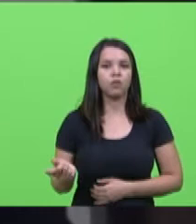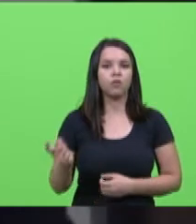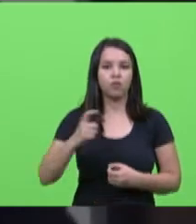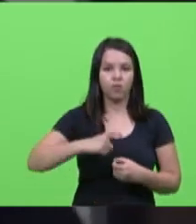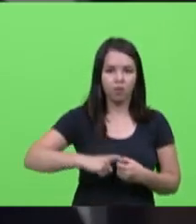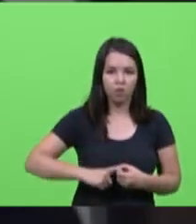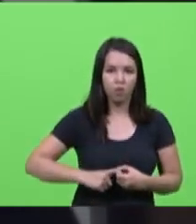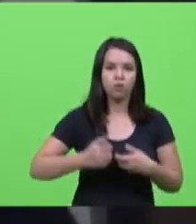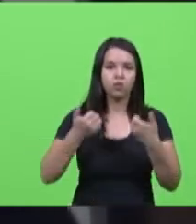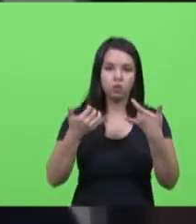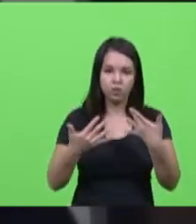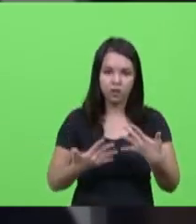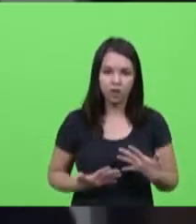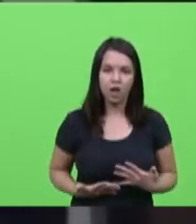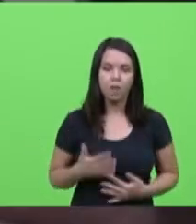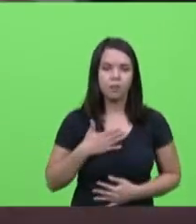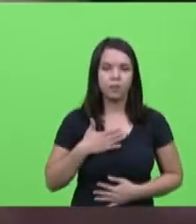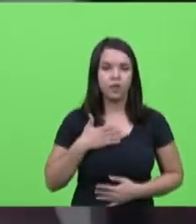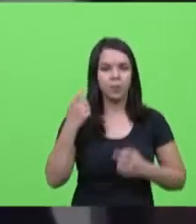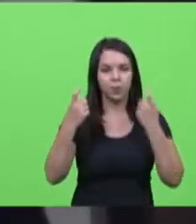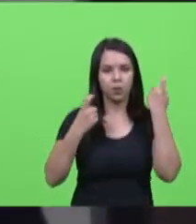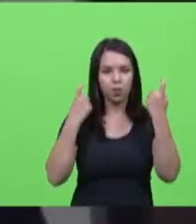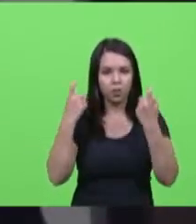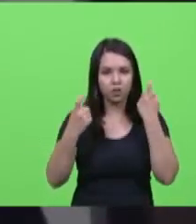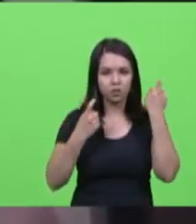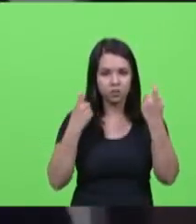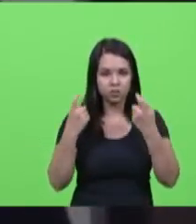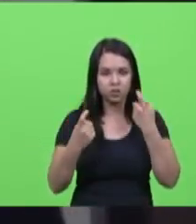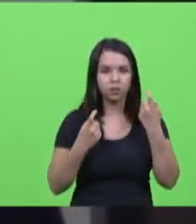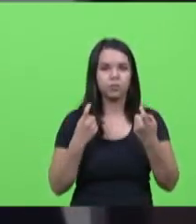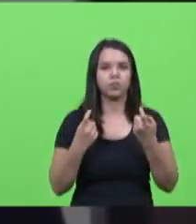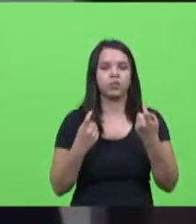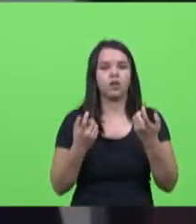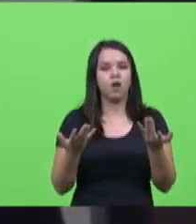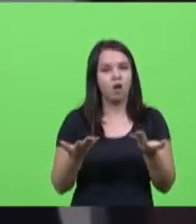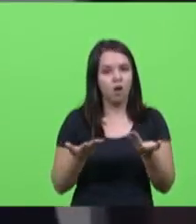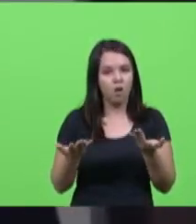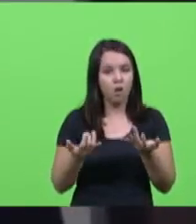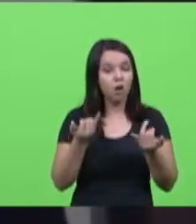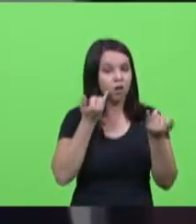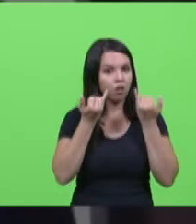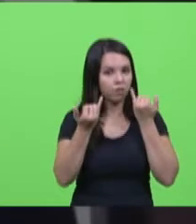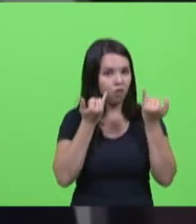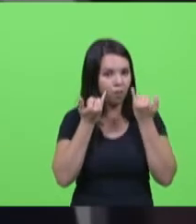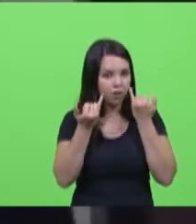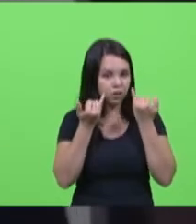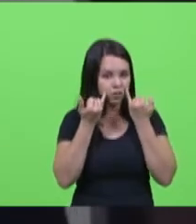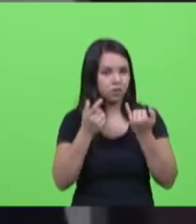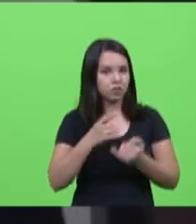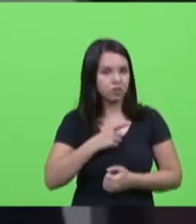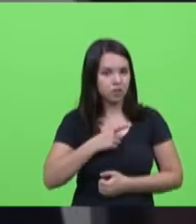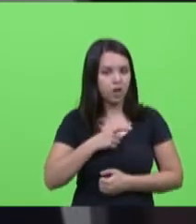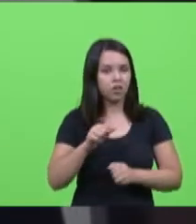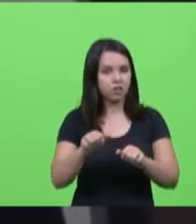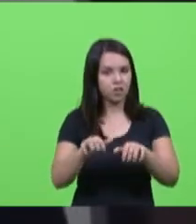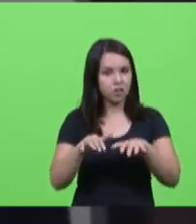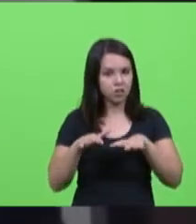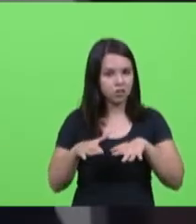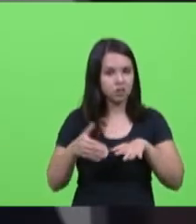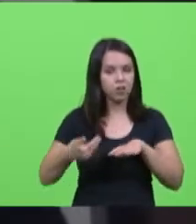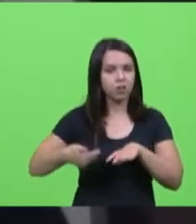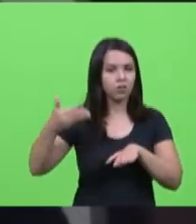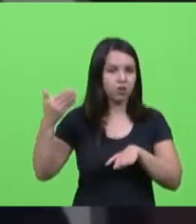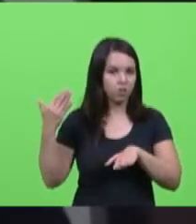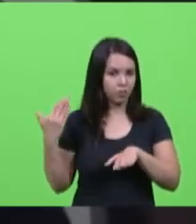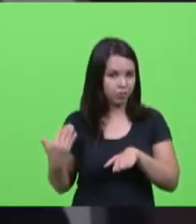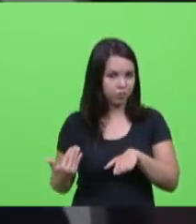preocupação e volto amparado nas informações que nós tivemos na sessão anterior. As